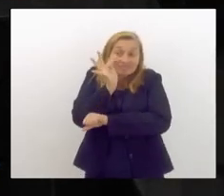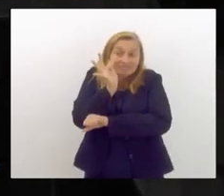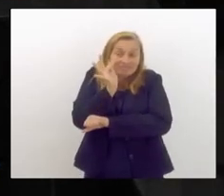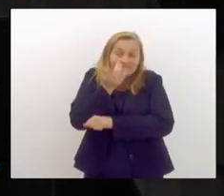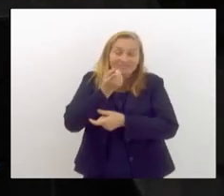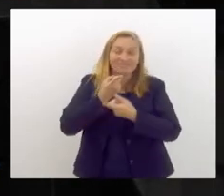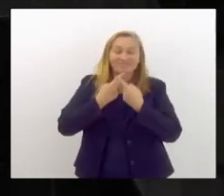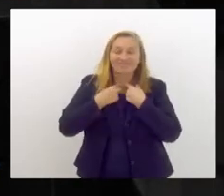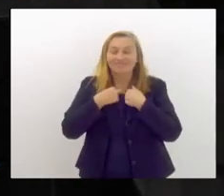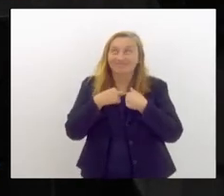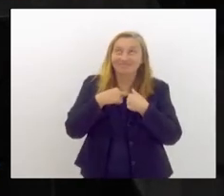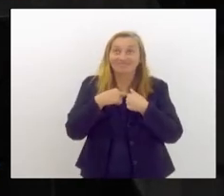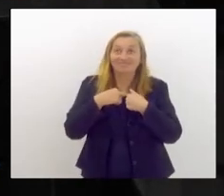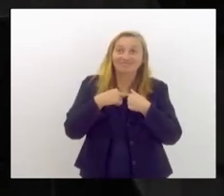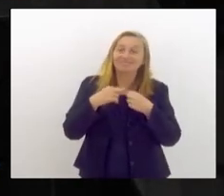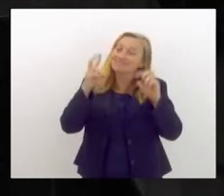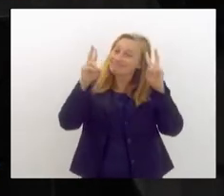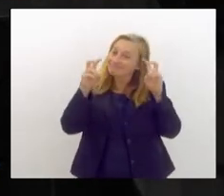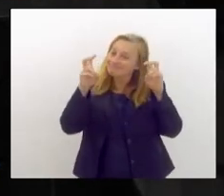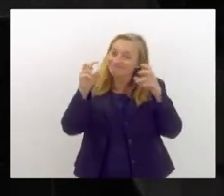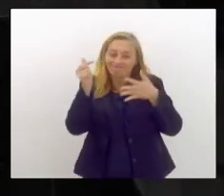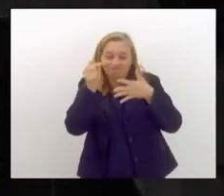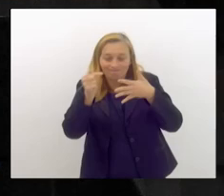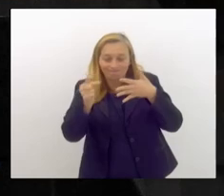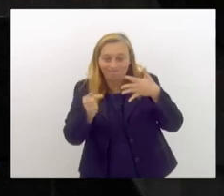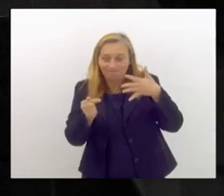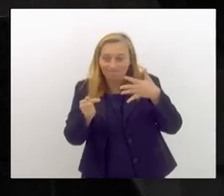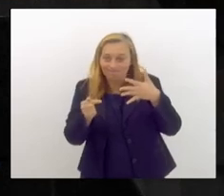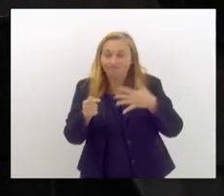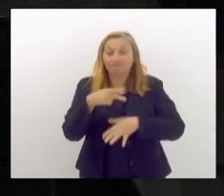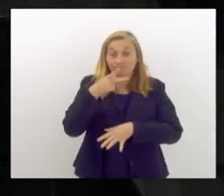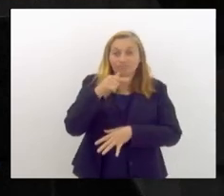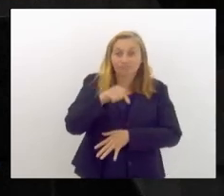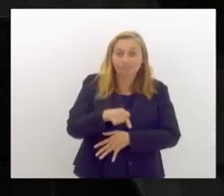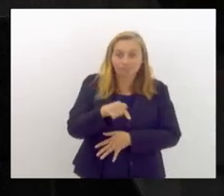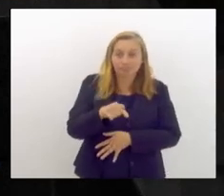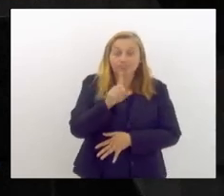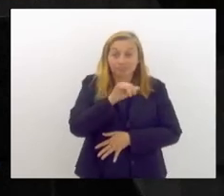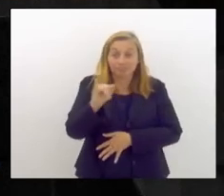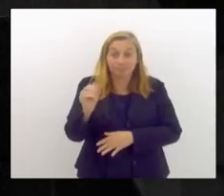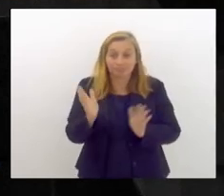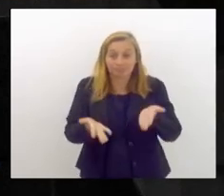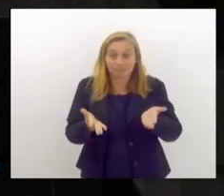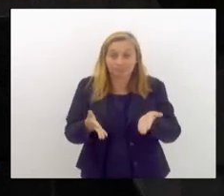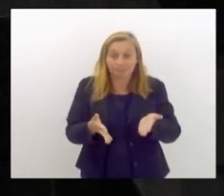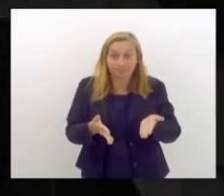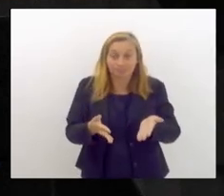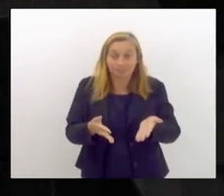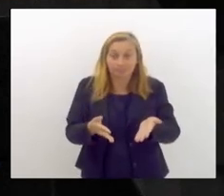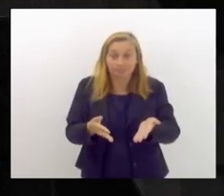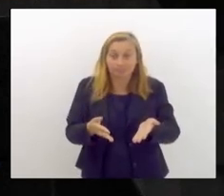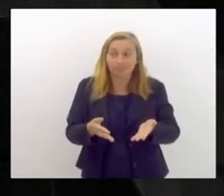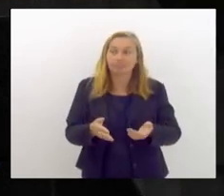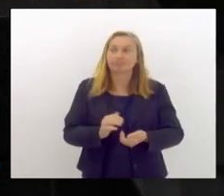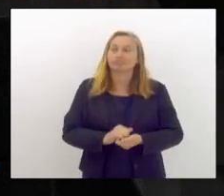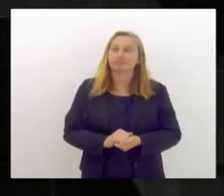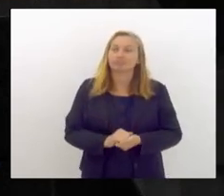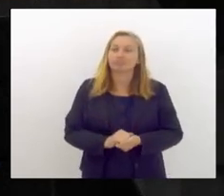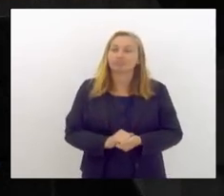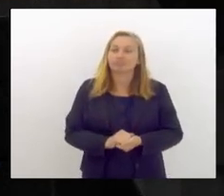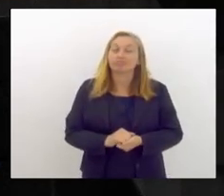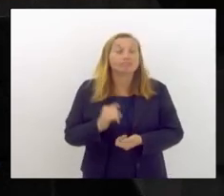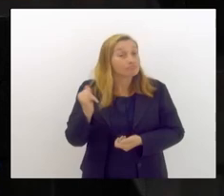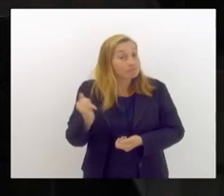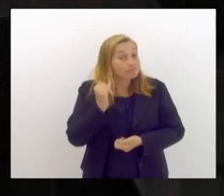para que essas questões pontuais que trago aqui no dia de hoje, pontuais, porém,